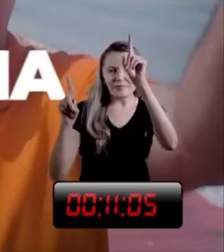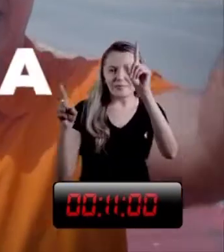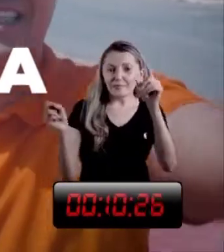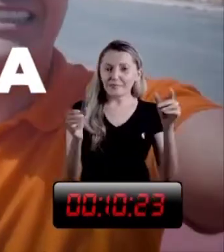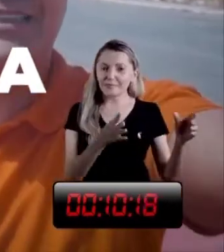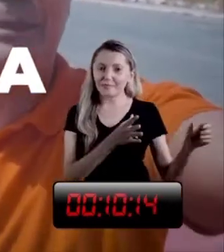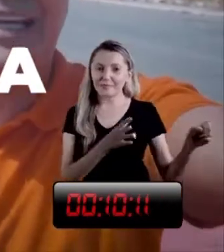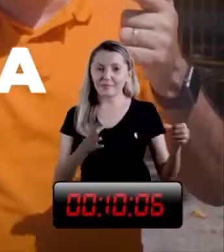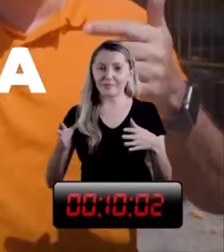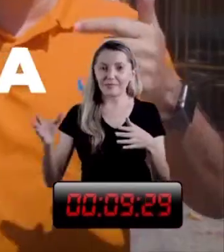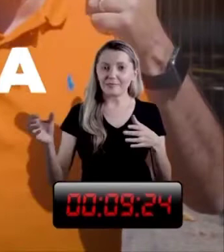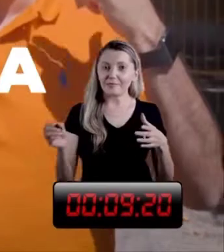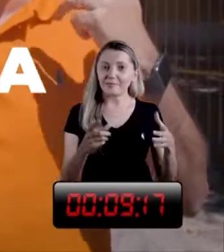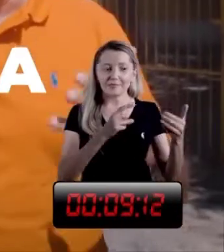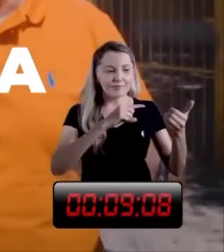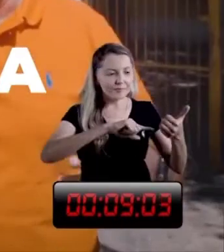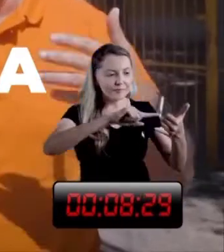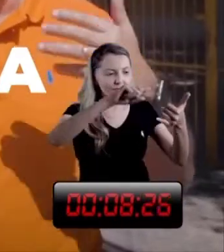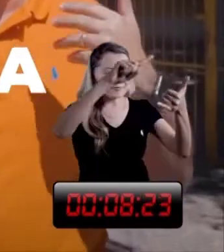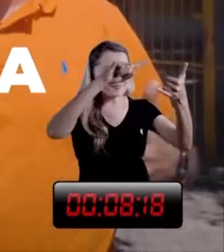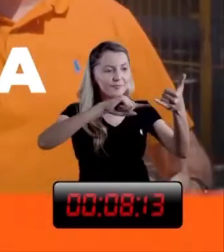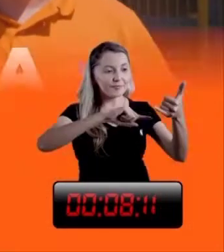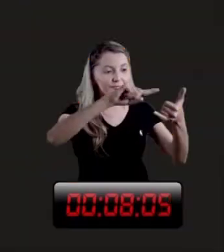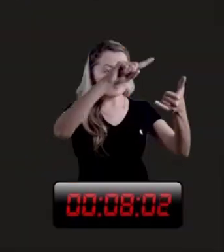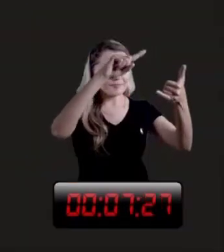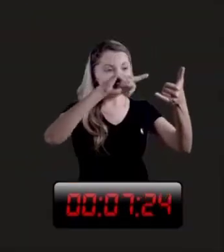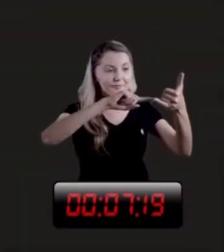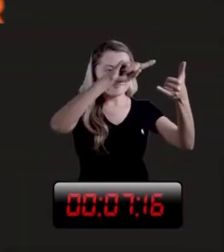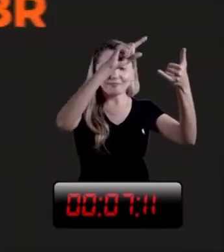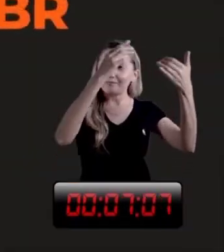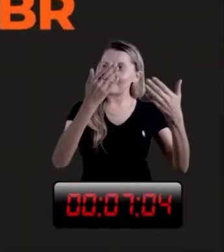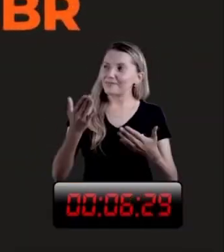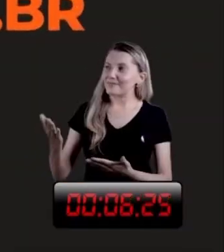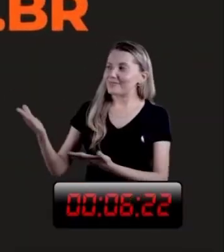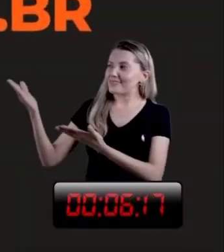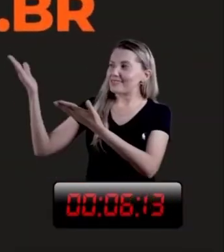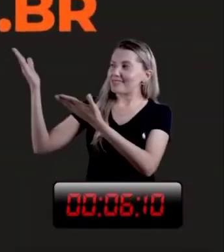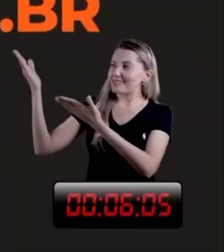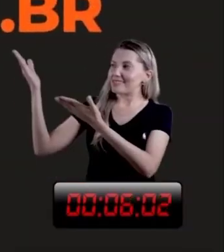vez, ser criativo e me reinventar. Já está no ar,